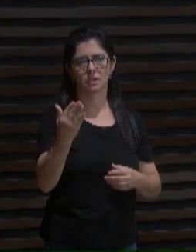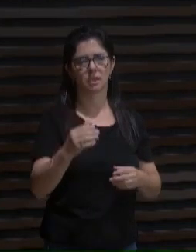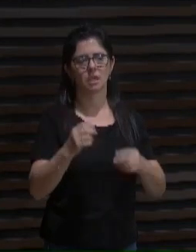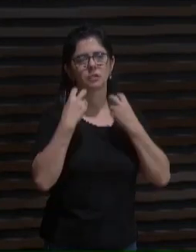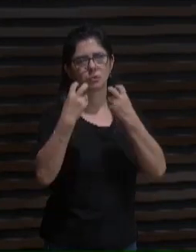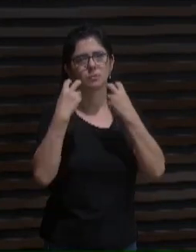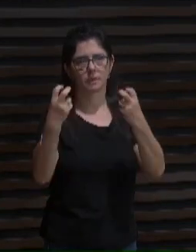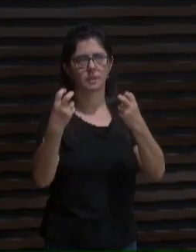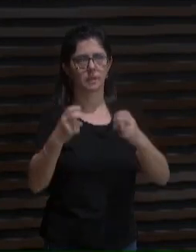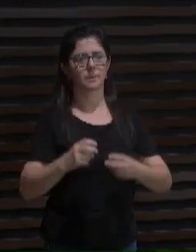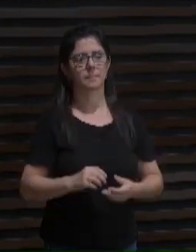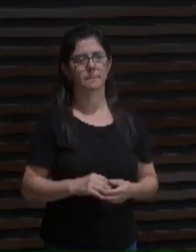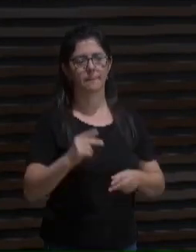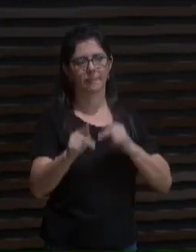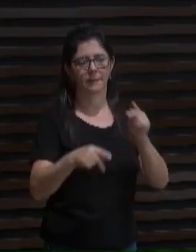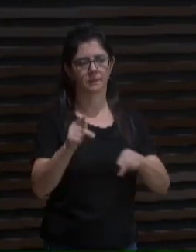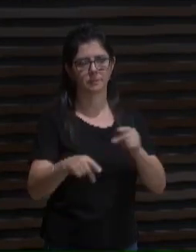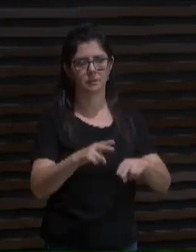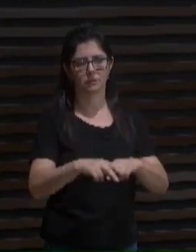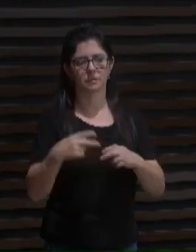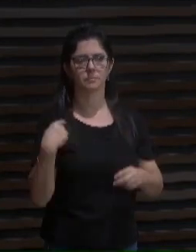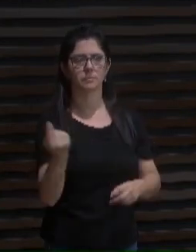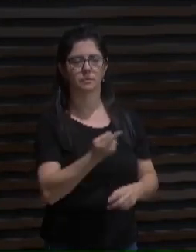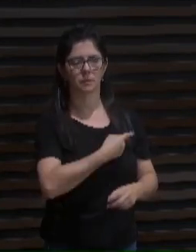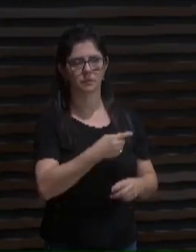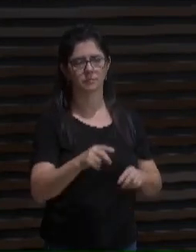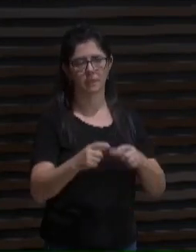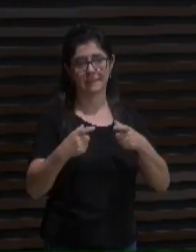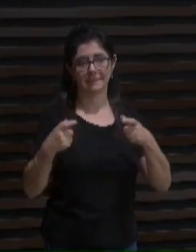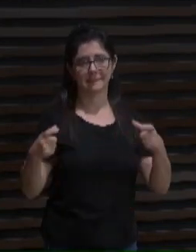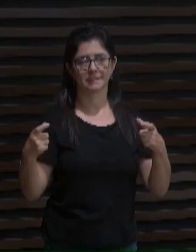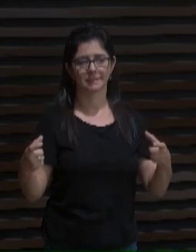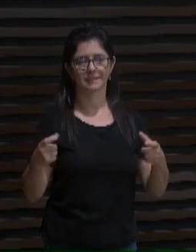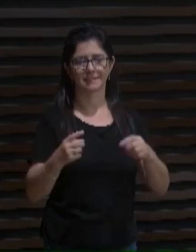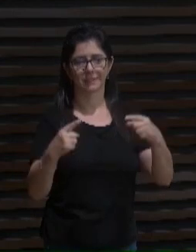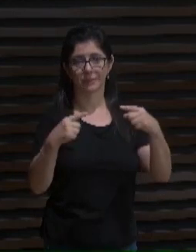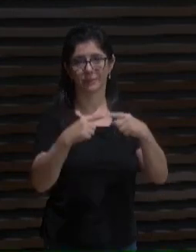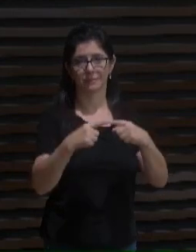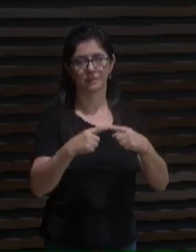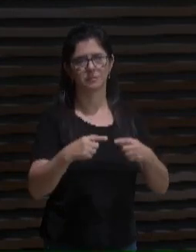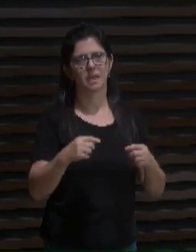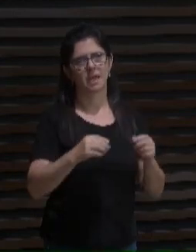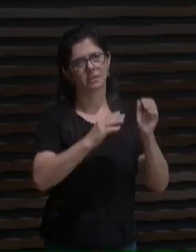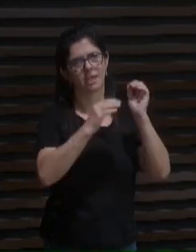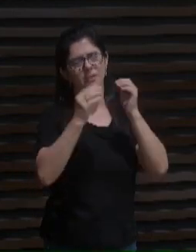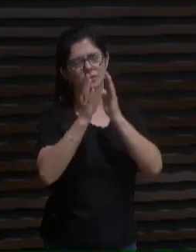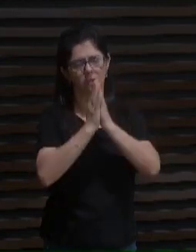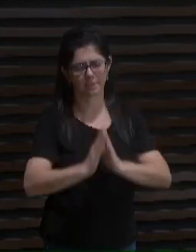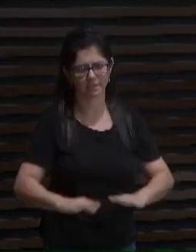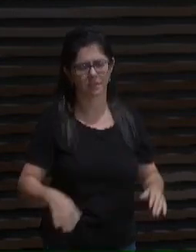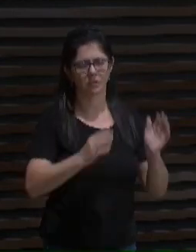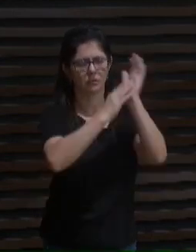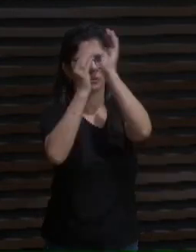e por nós. Mas o maior objetivo dela é a adoração, o louvor e a gratidão,